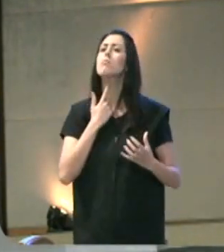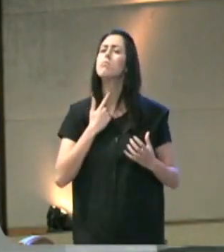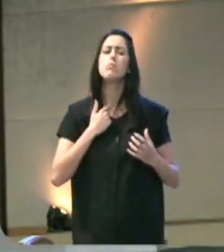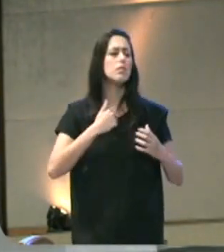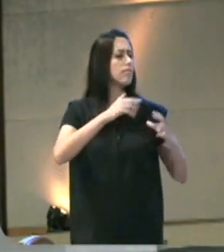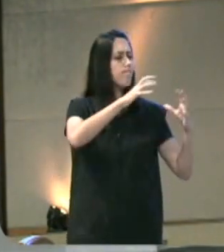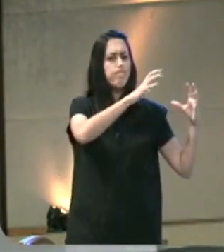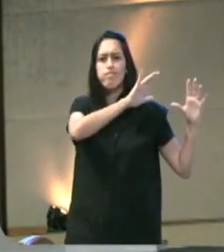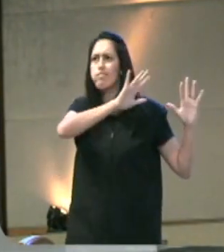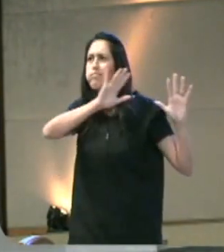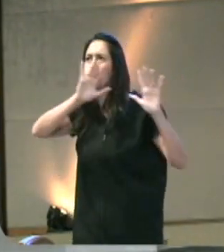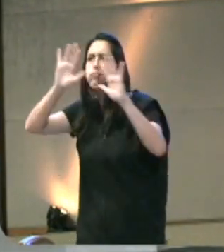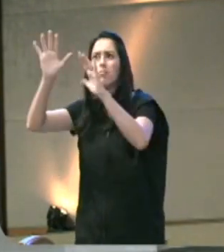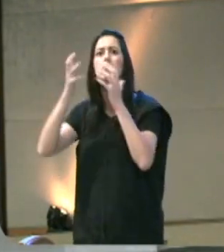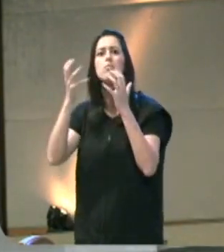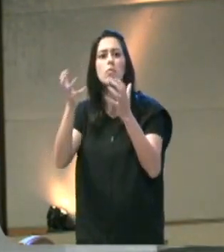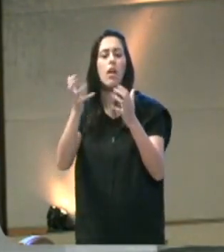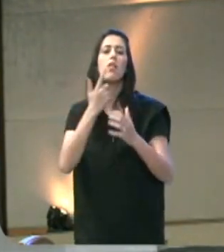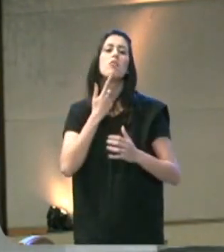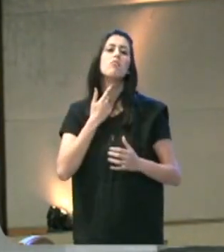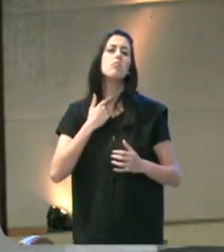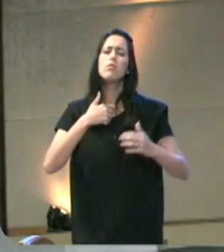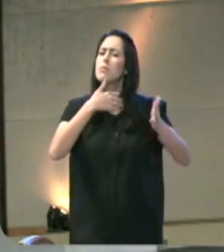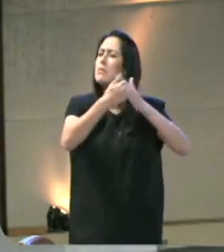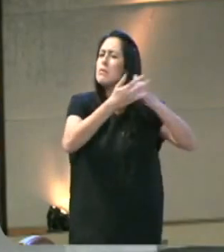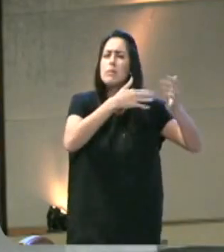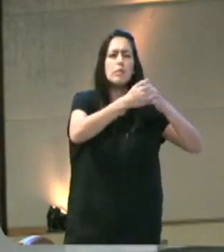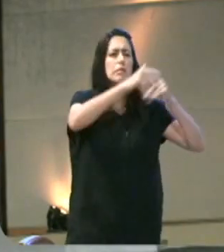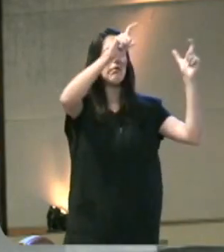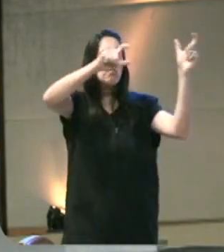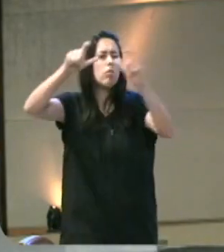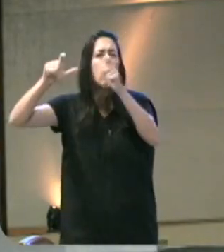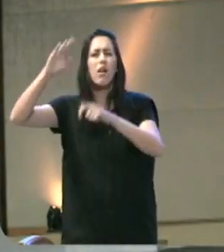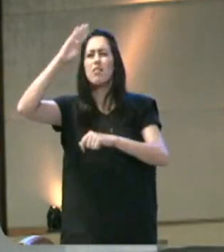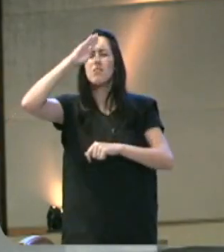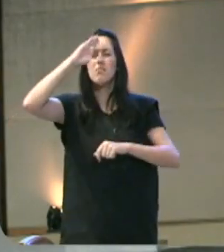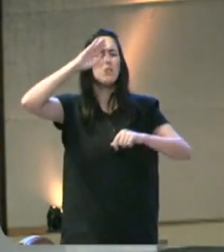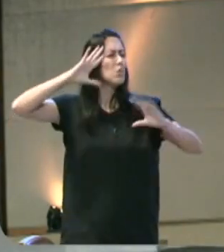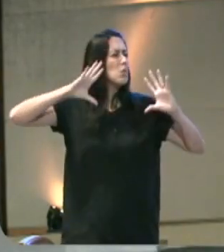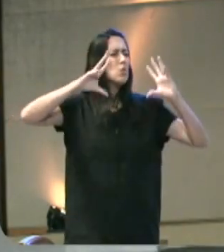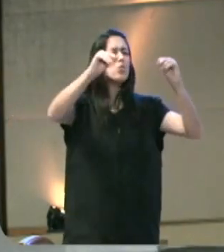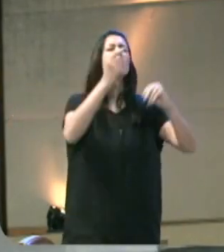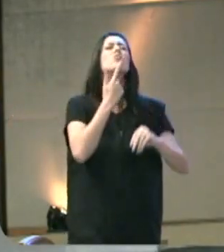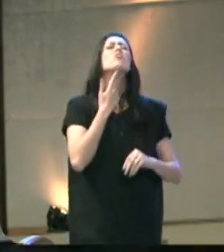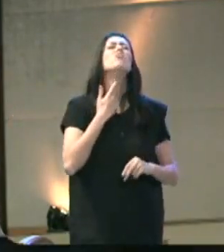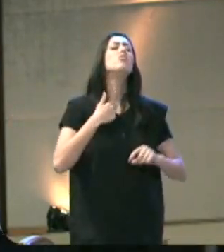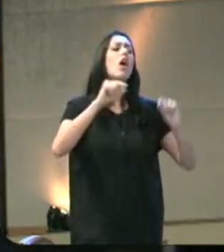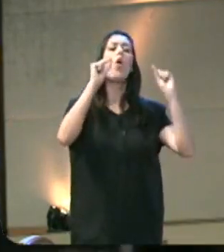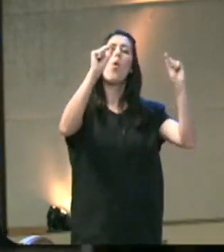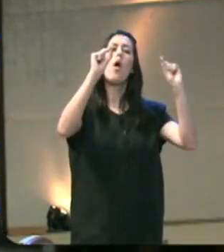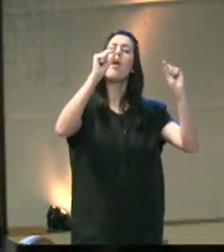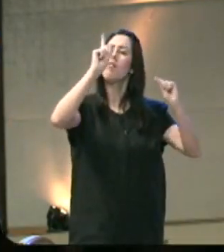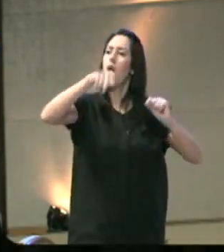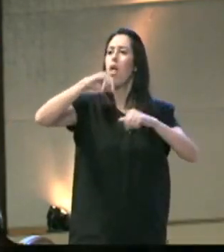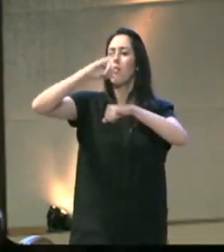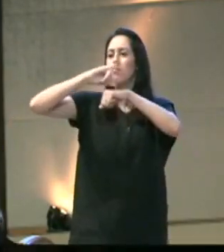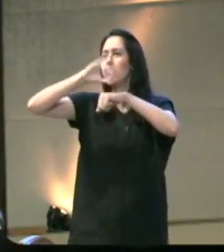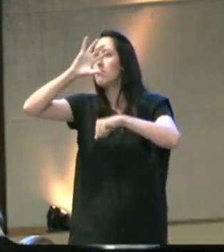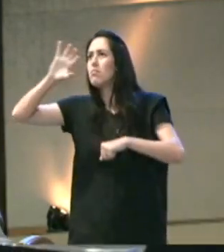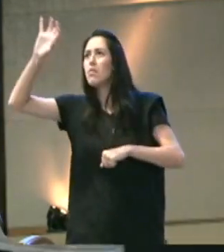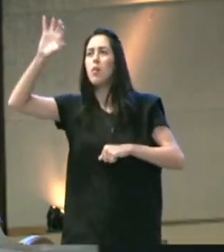em todos os mapas de guerra de qualquer tropa, de qualquer soldado, quanto mais de uma tropa